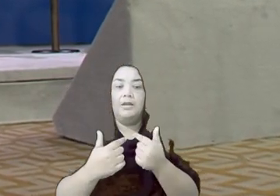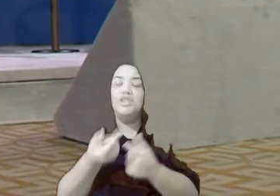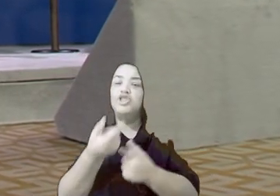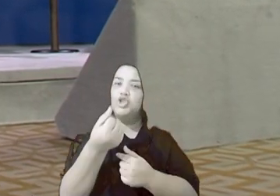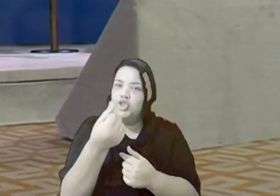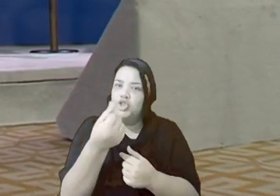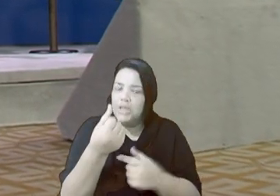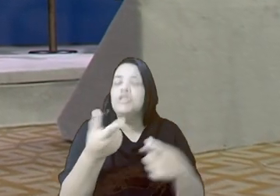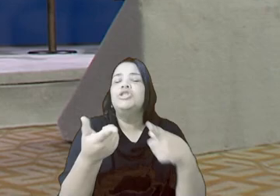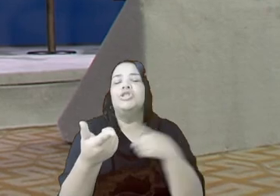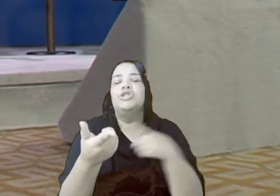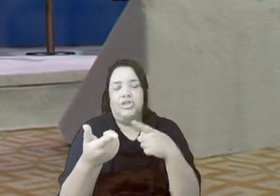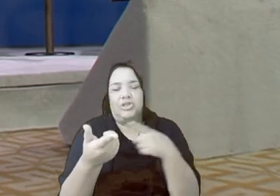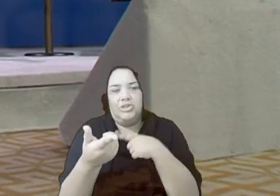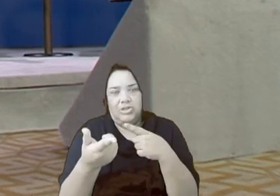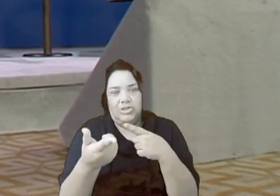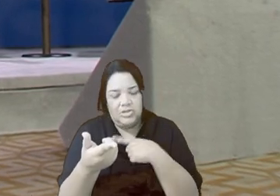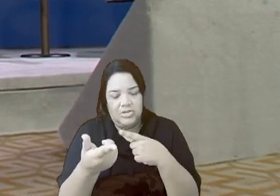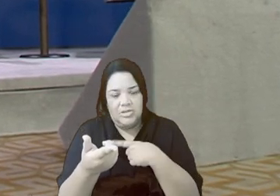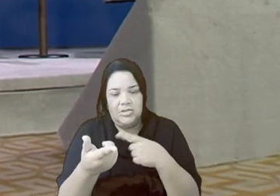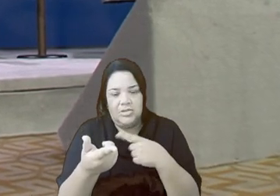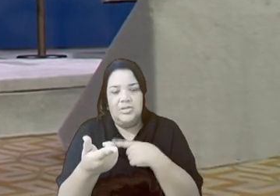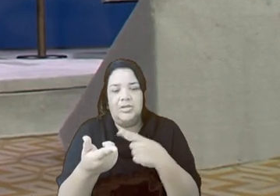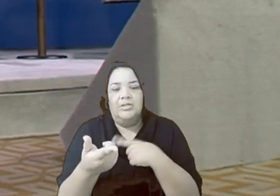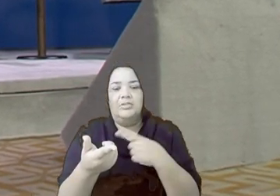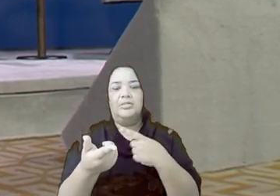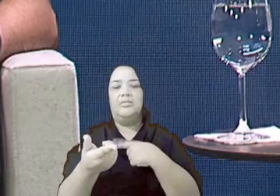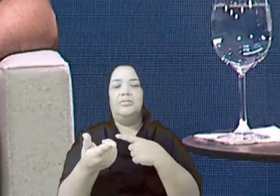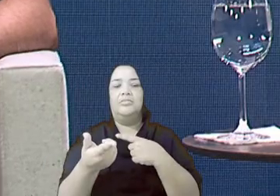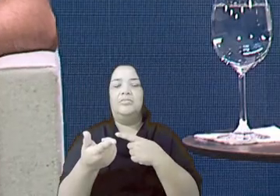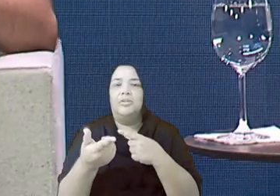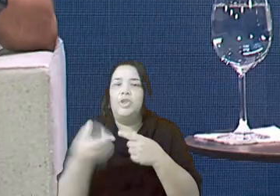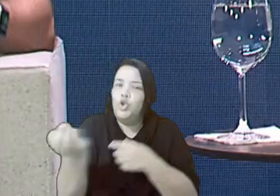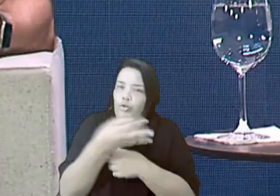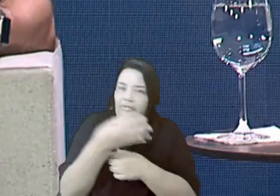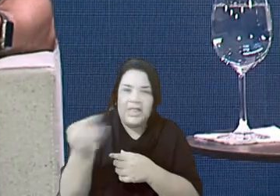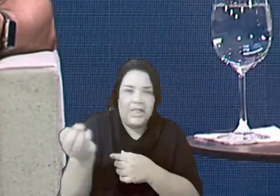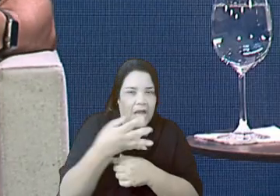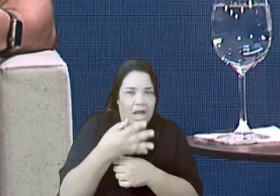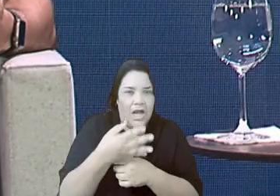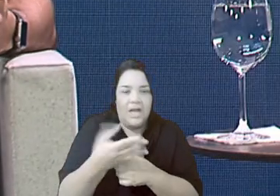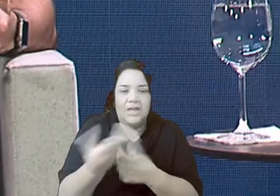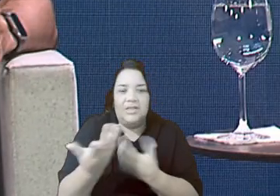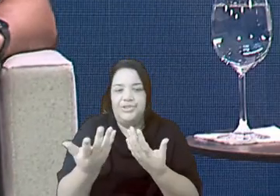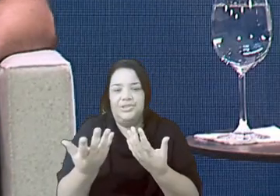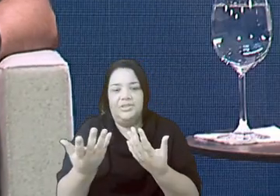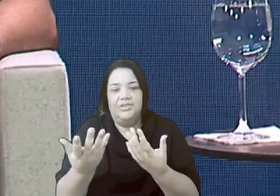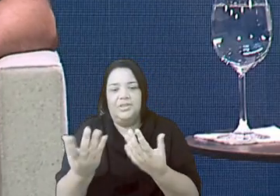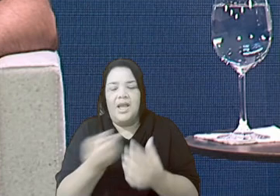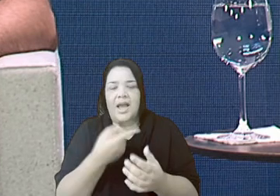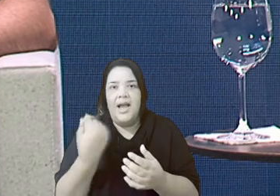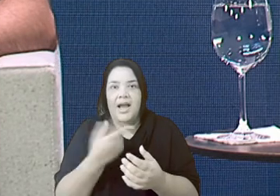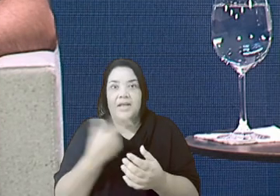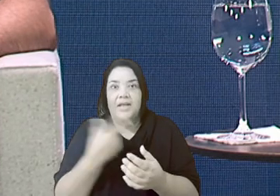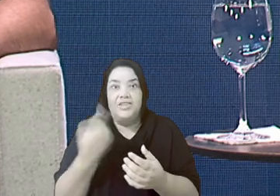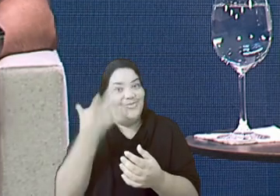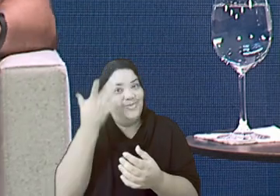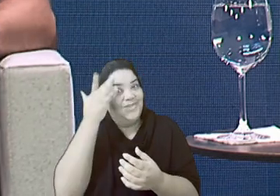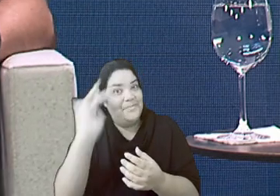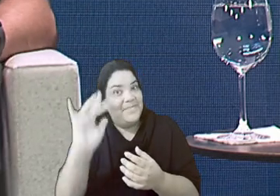sobrevivência era investimento em produto inovação frentes novas que a gente não tinha certeza que ia dar certo né